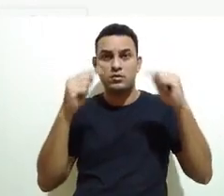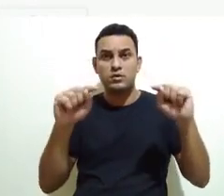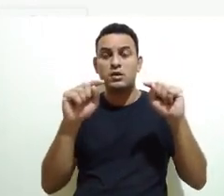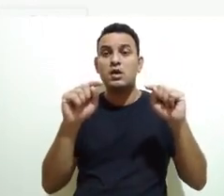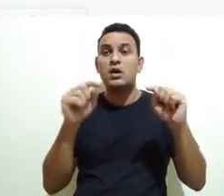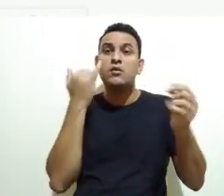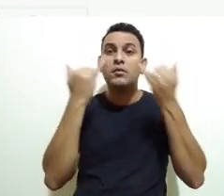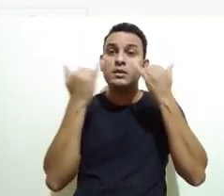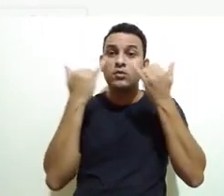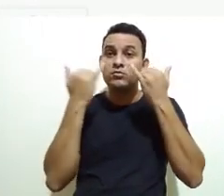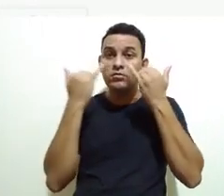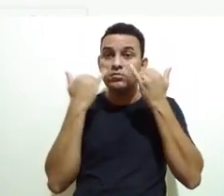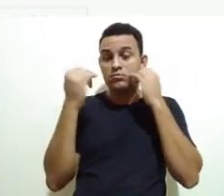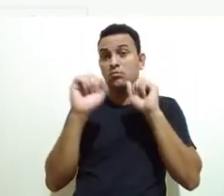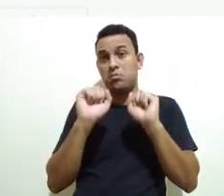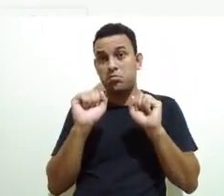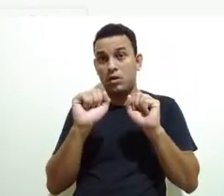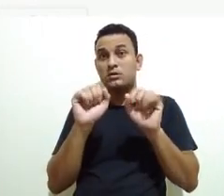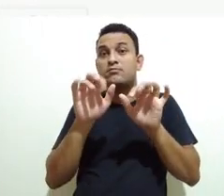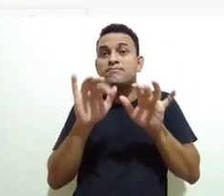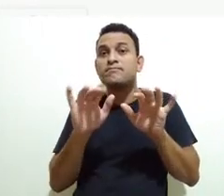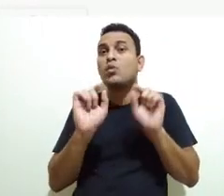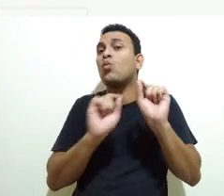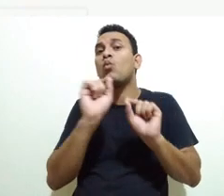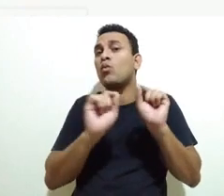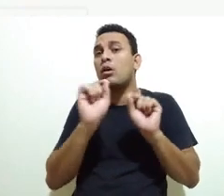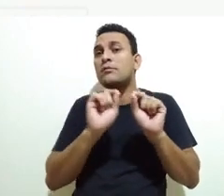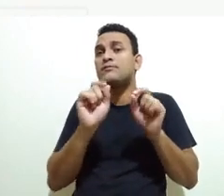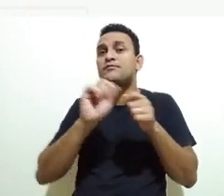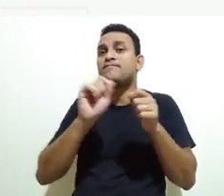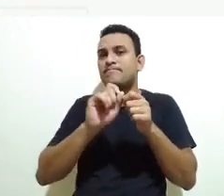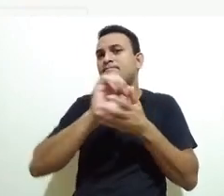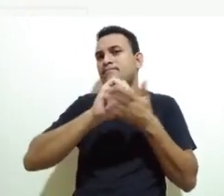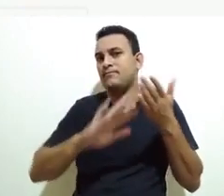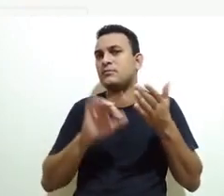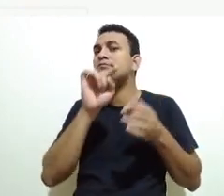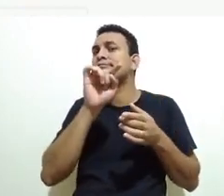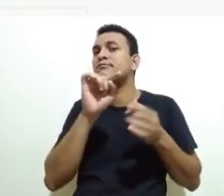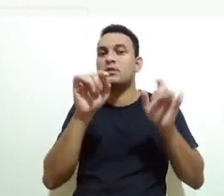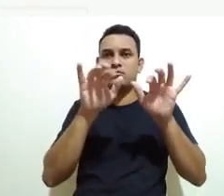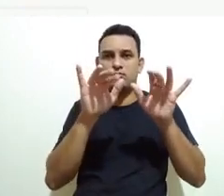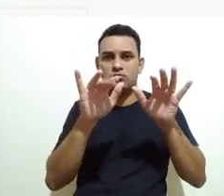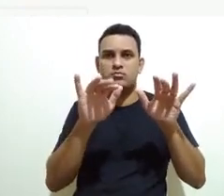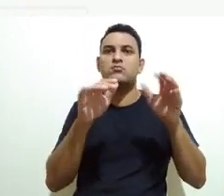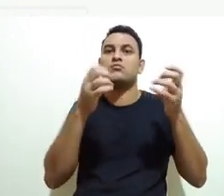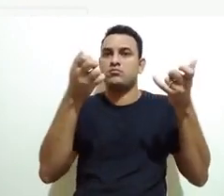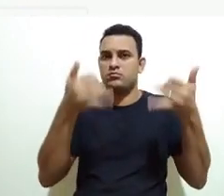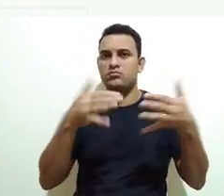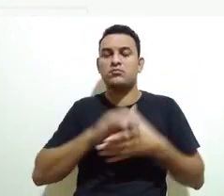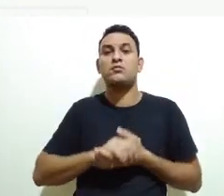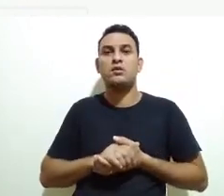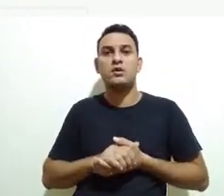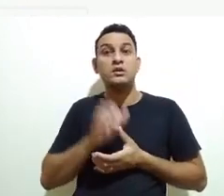da atividade, e o campo Instruções, onde se pode escrever o direcionamento para a realização